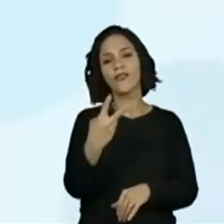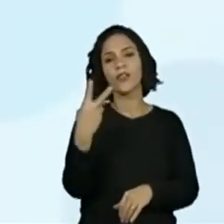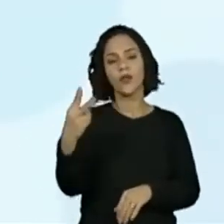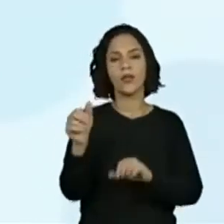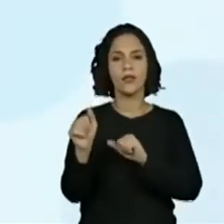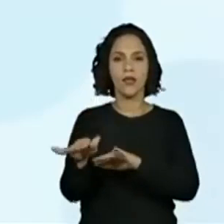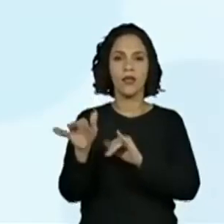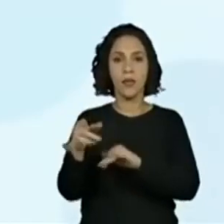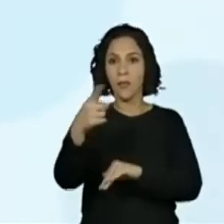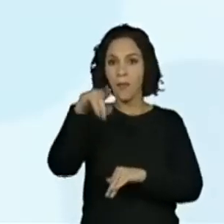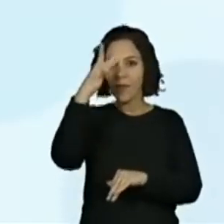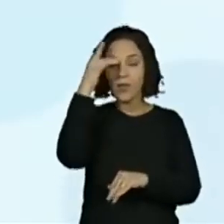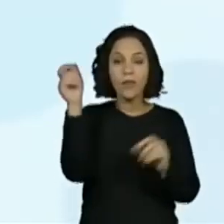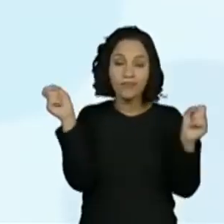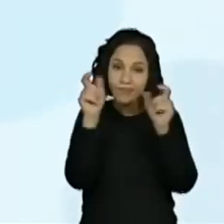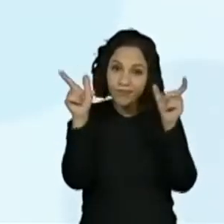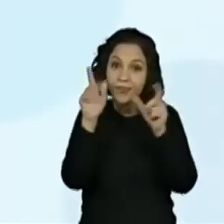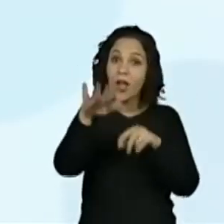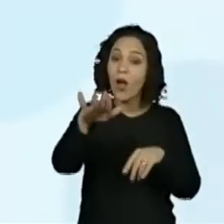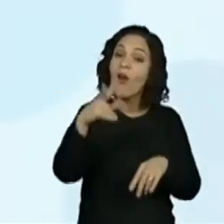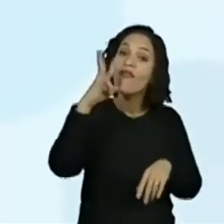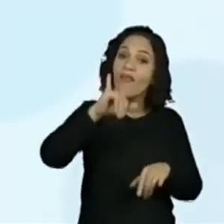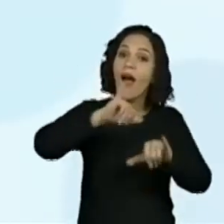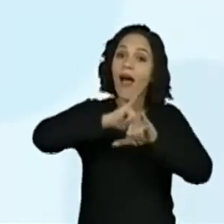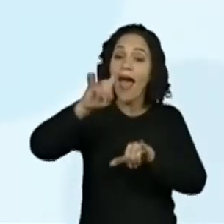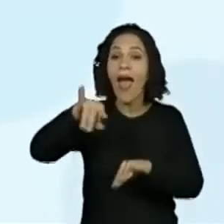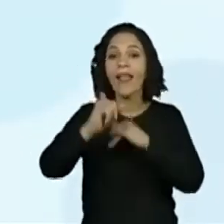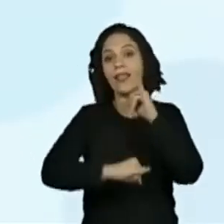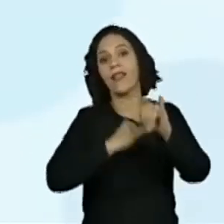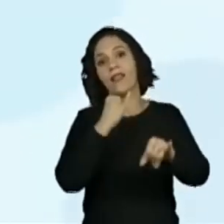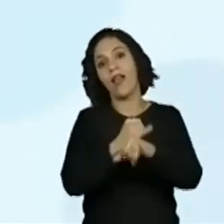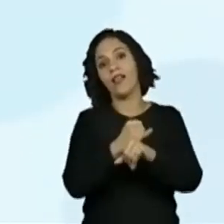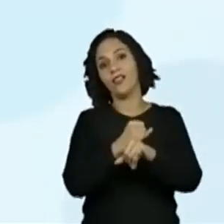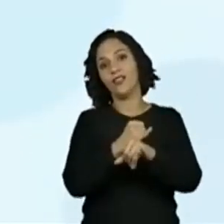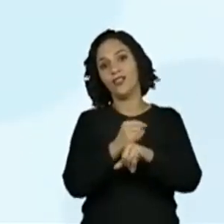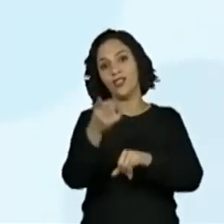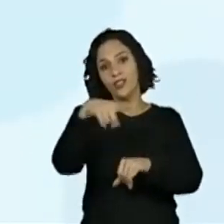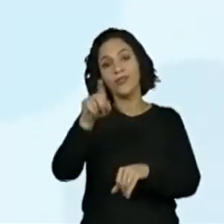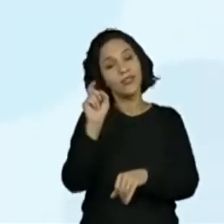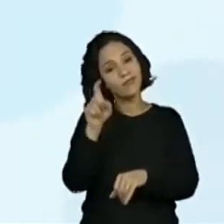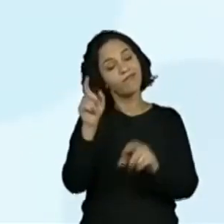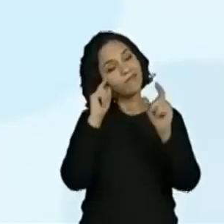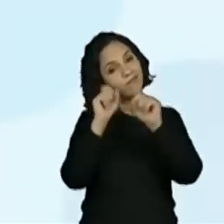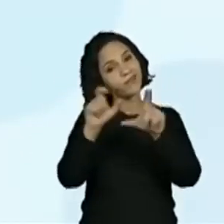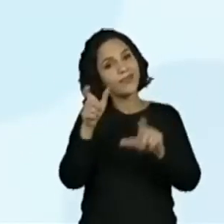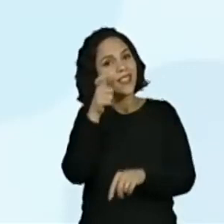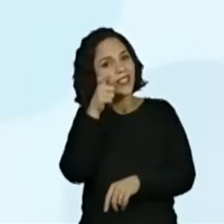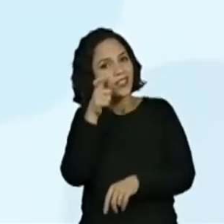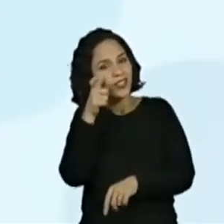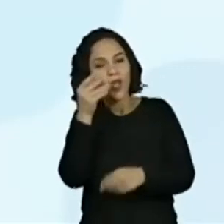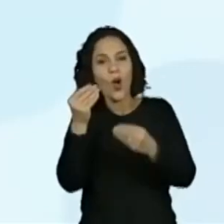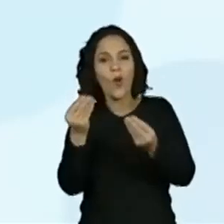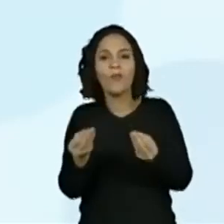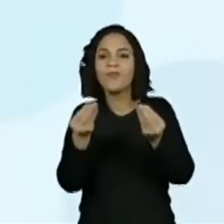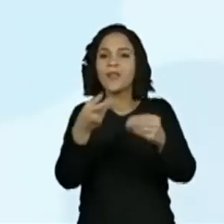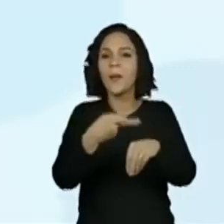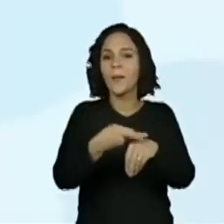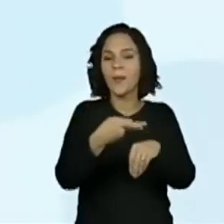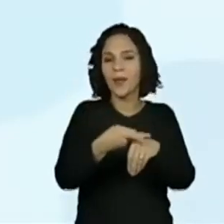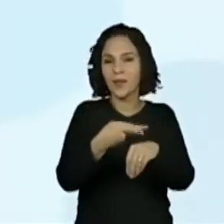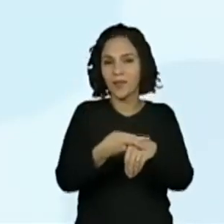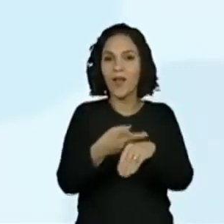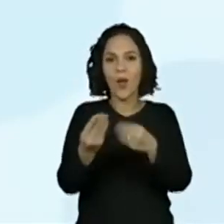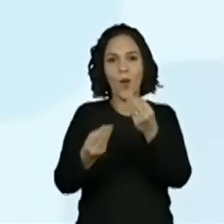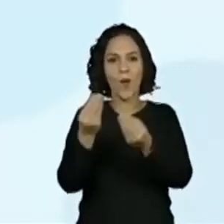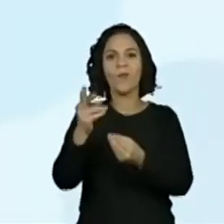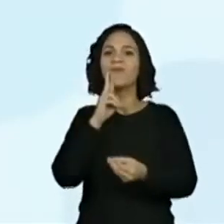pra agora para que todo mundo super se informasse recente de como seriam aí feitas essas cerimônias de entrega, né, do Prêmio Nobel. Isso aí, o como